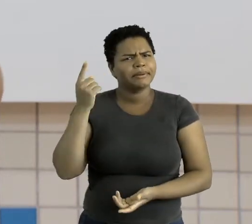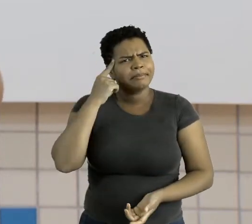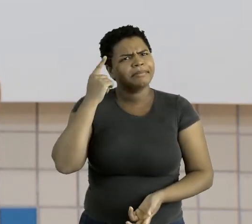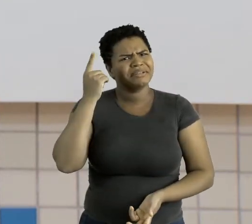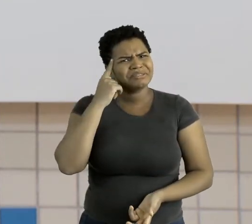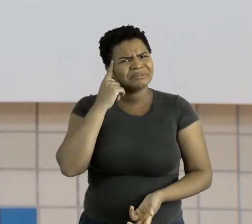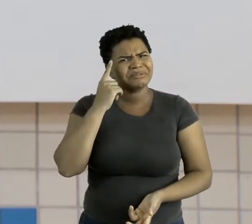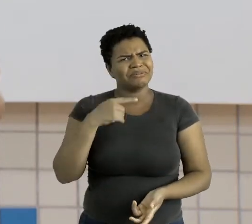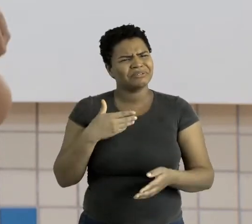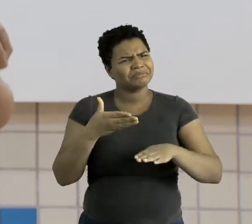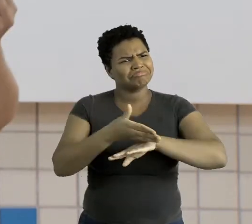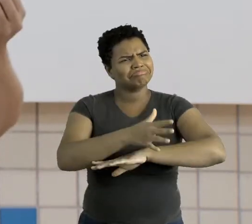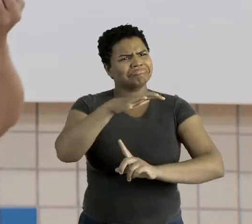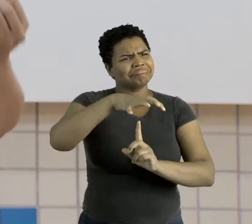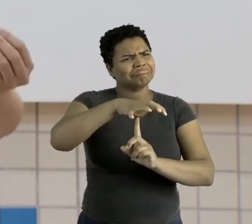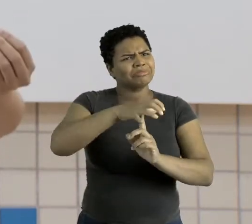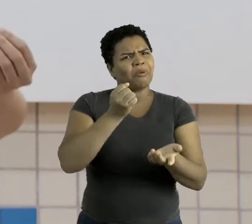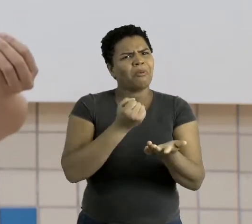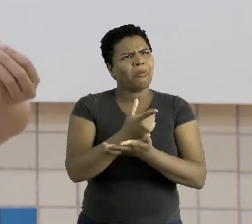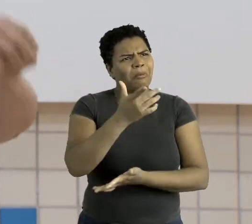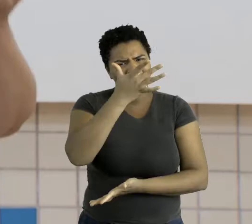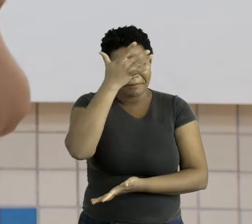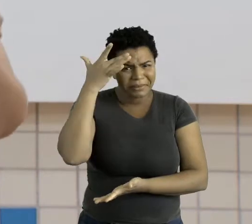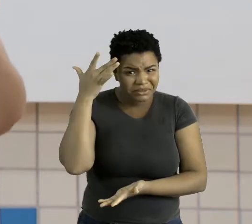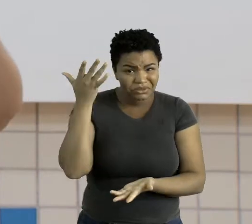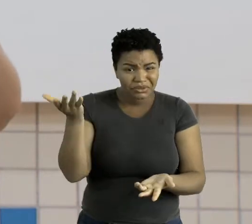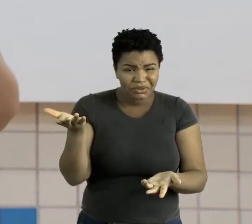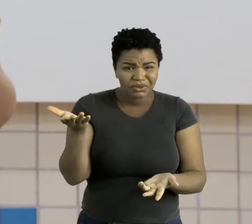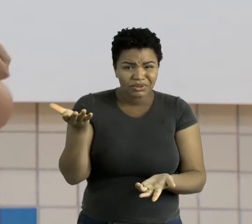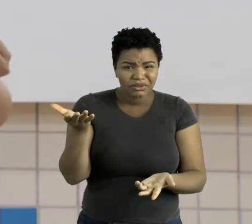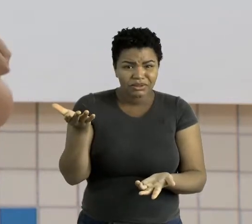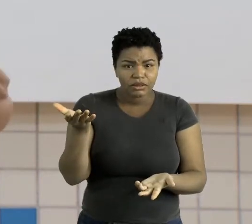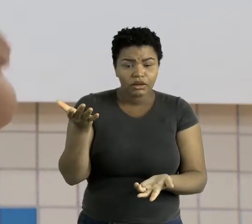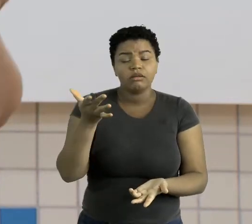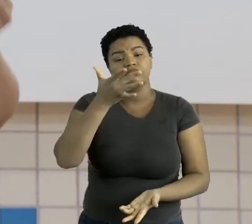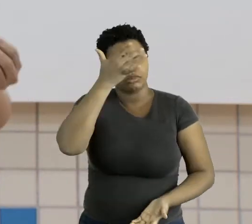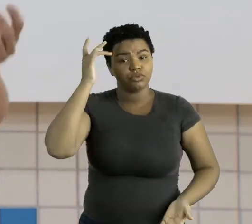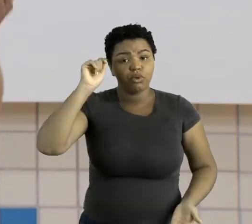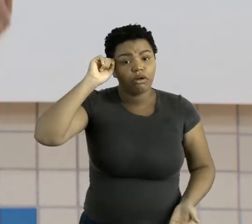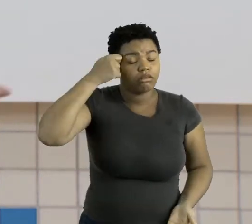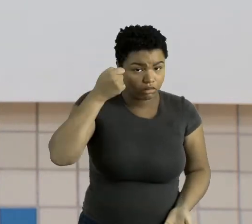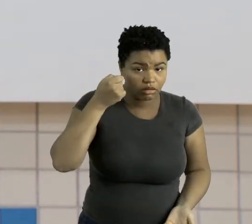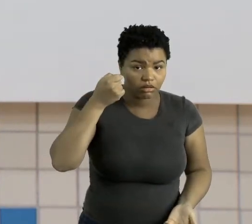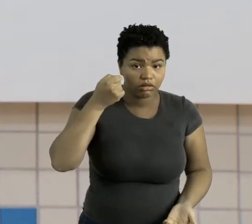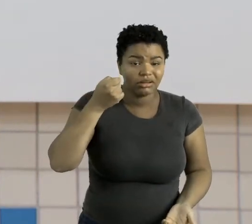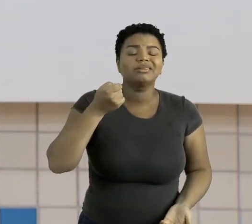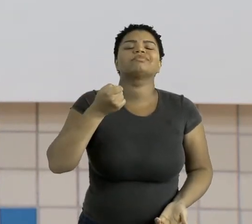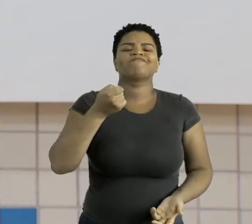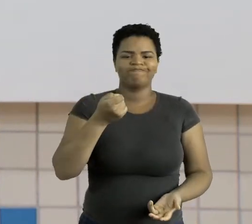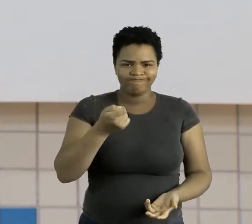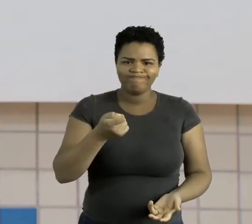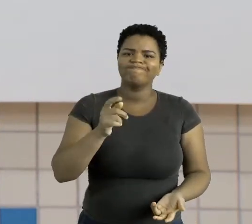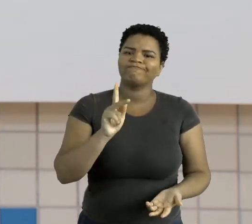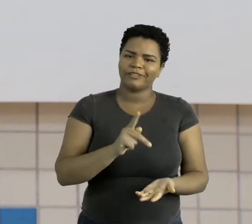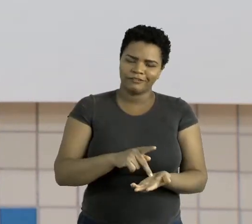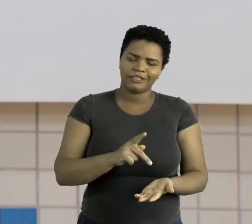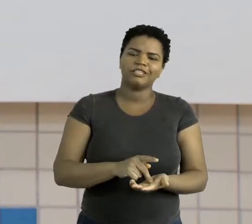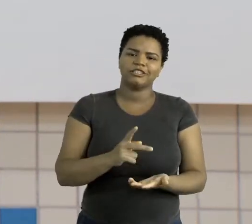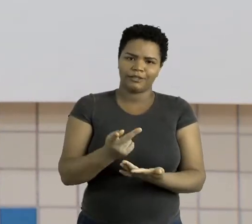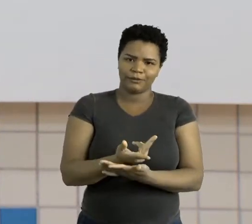imaginou você ir numa feira para comprar gente negra? Pois é, era isso que acontecia.